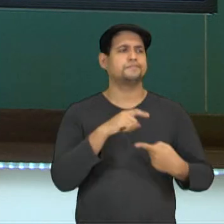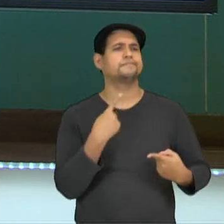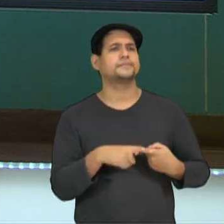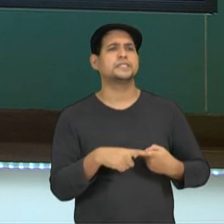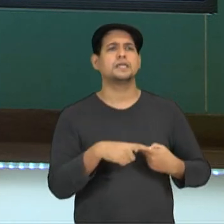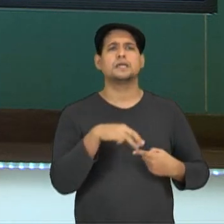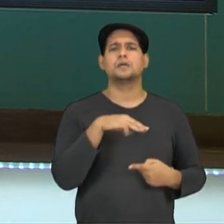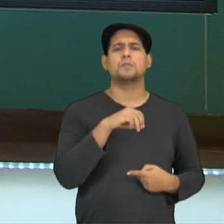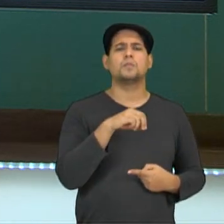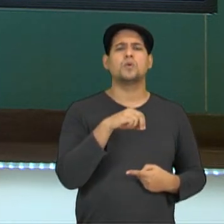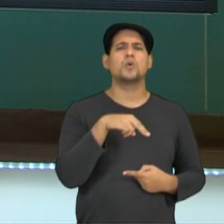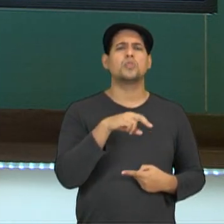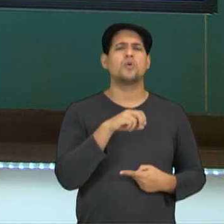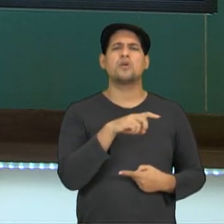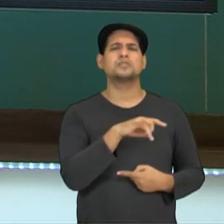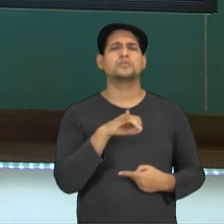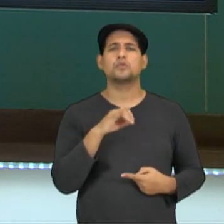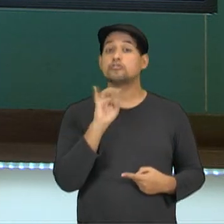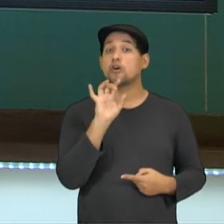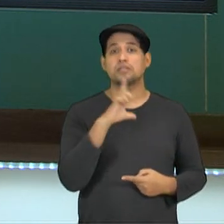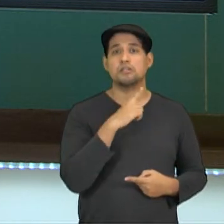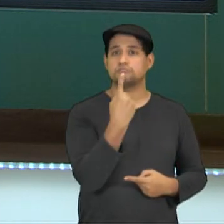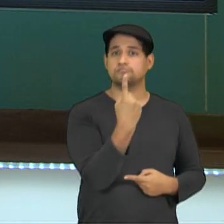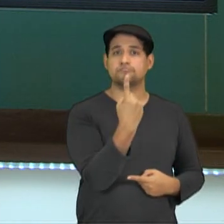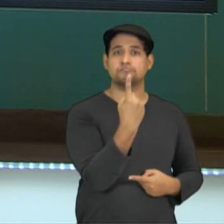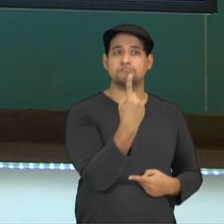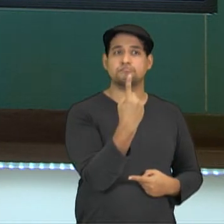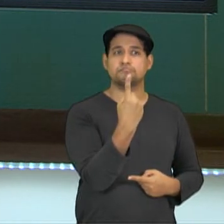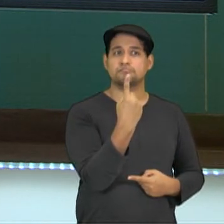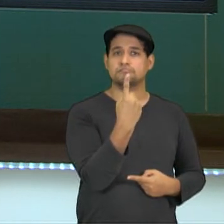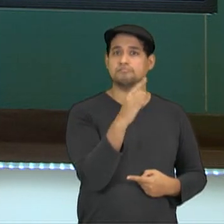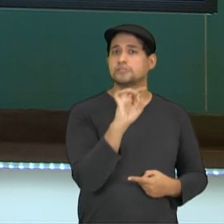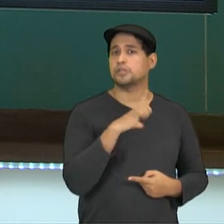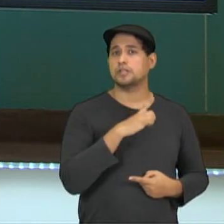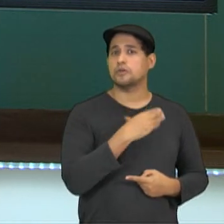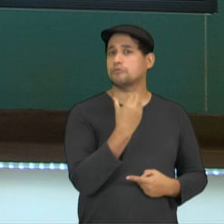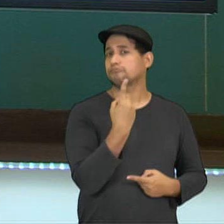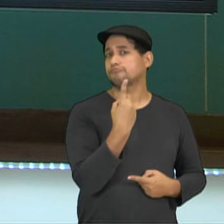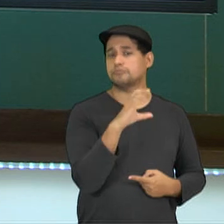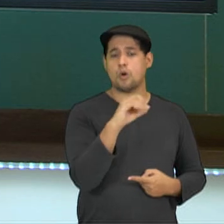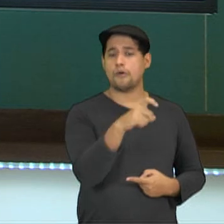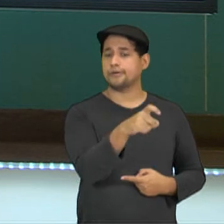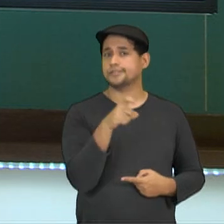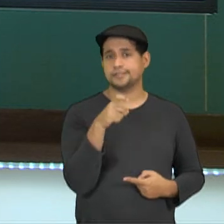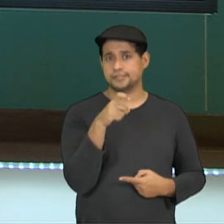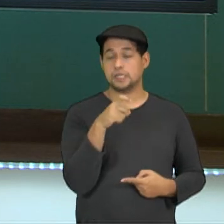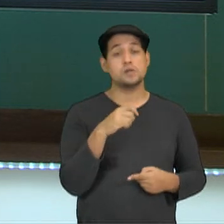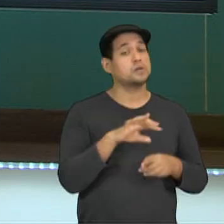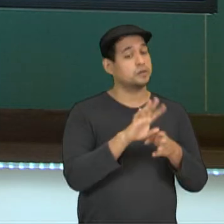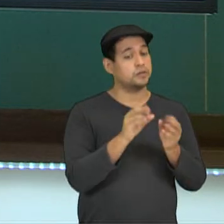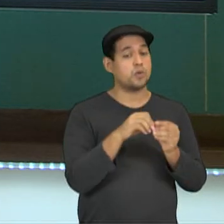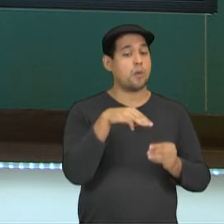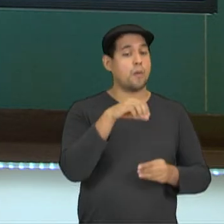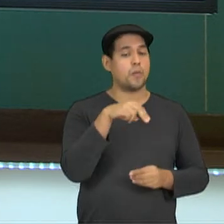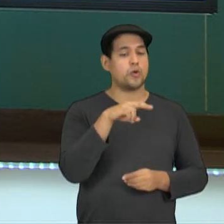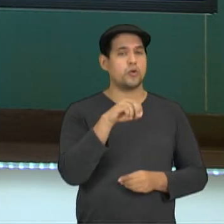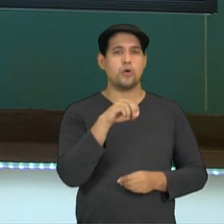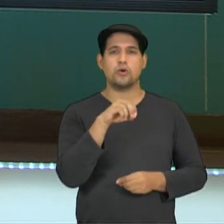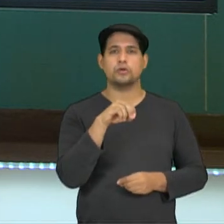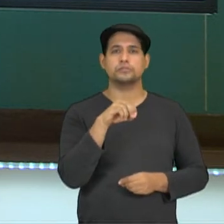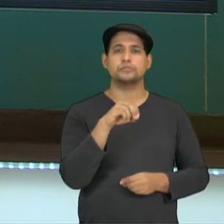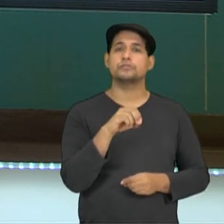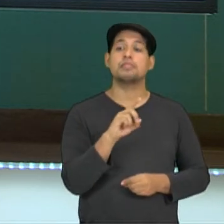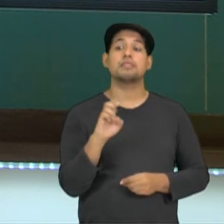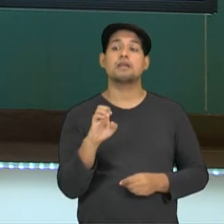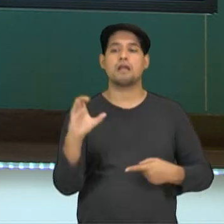que monóxido? Estão vendo que só tem um oxigênio? Então o prefixo é mono. Por isso ele virou monóxido de,